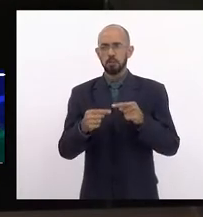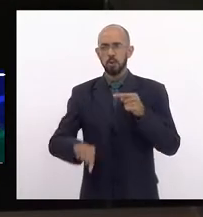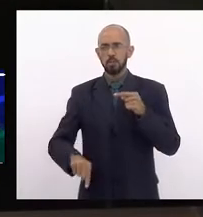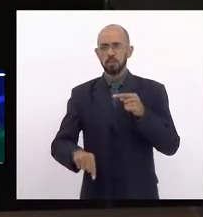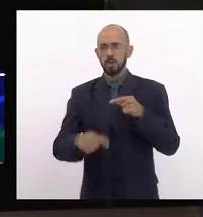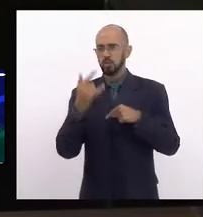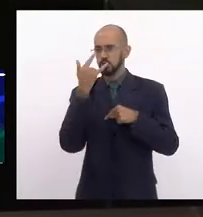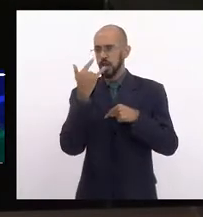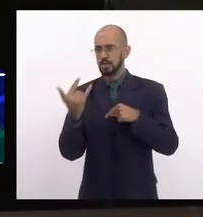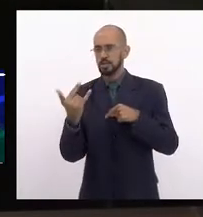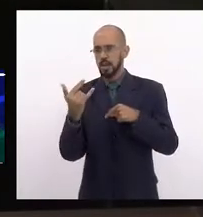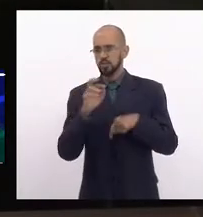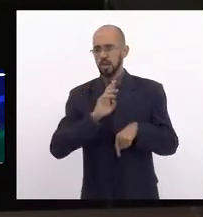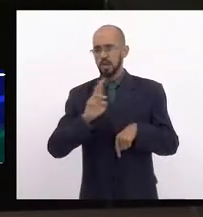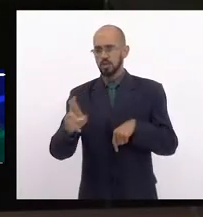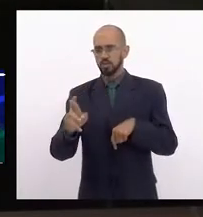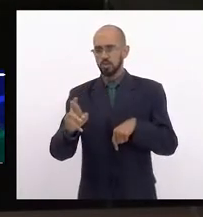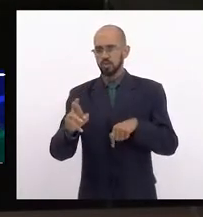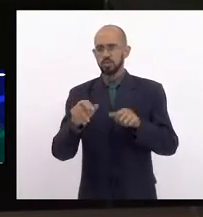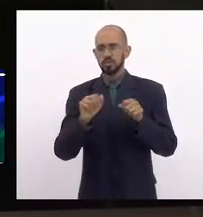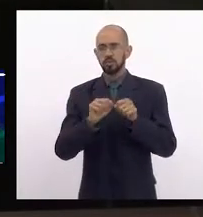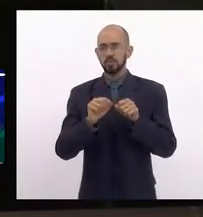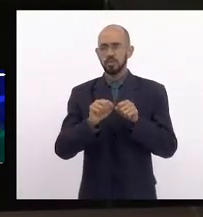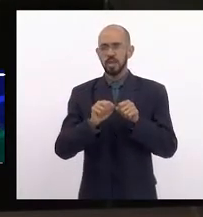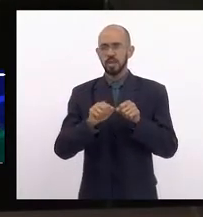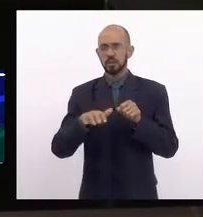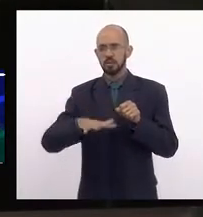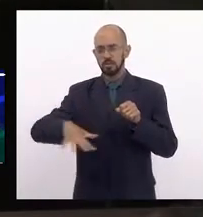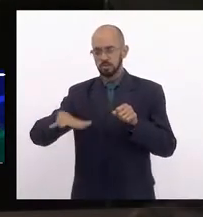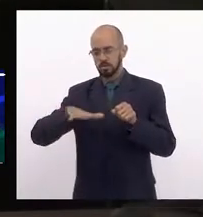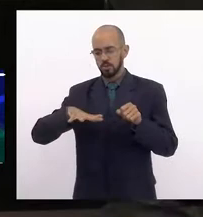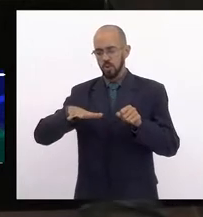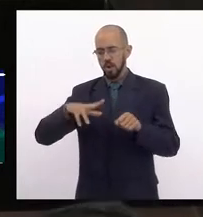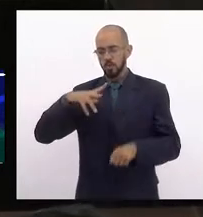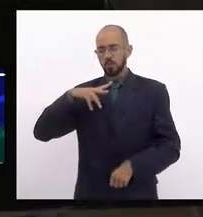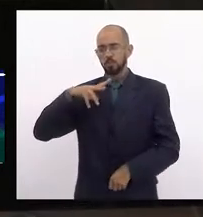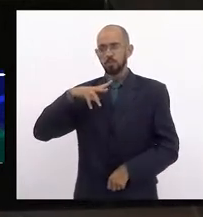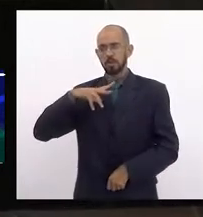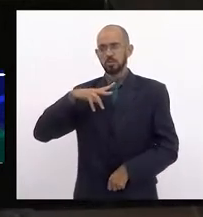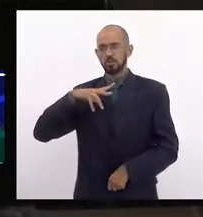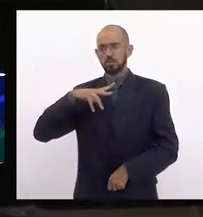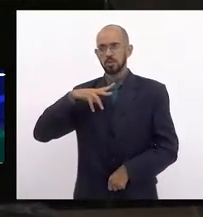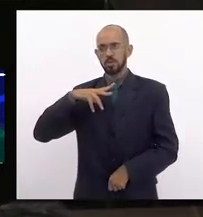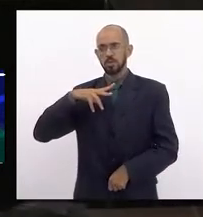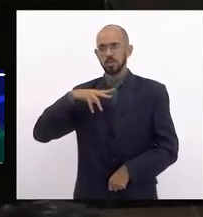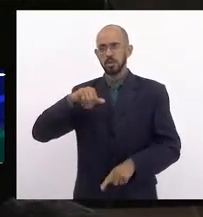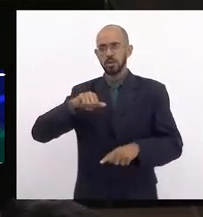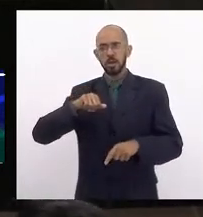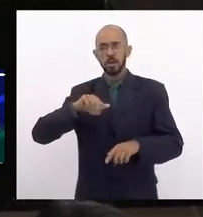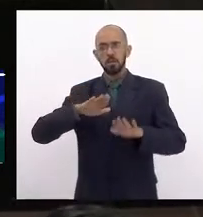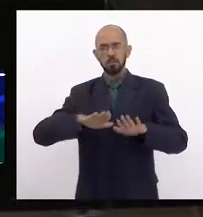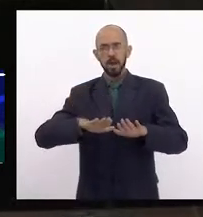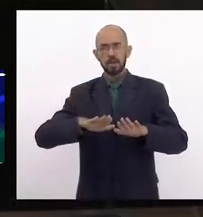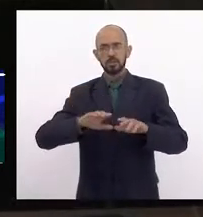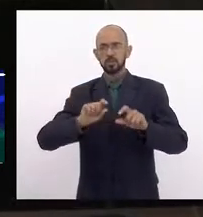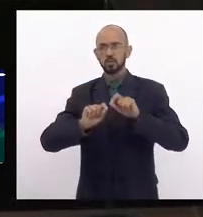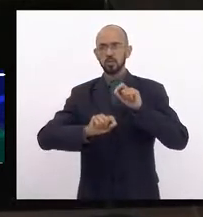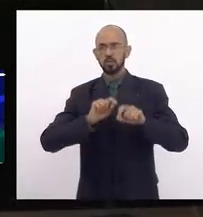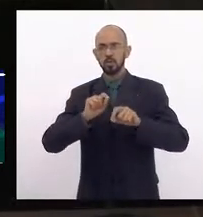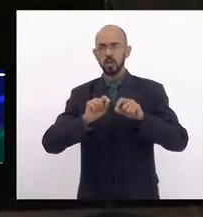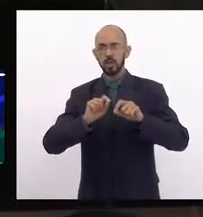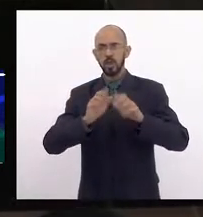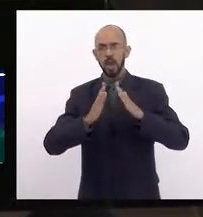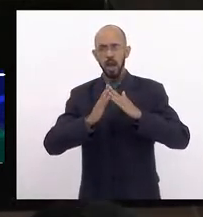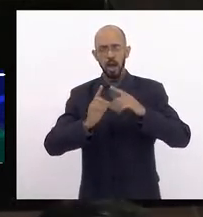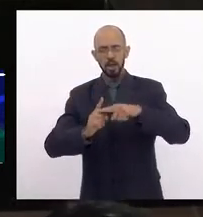fosse realizada em espaços privados por isso a igreja não é oficial a igreja não